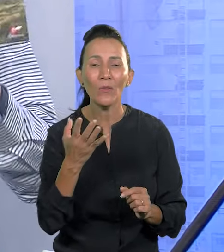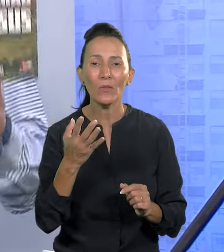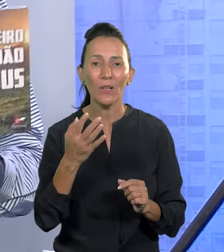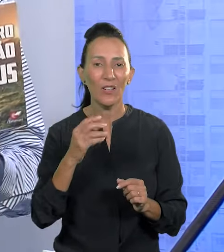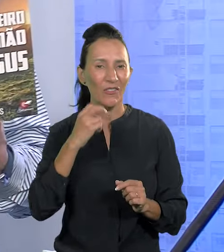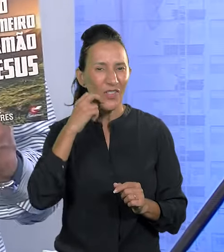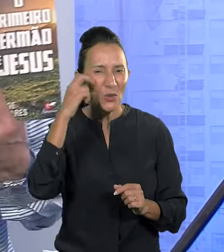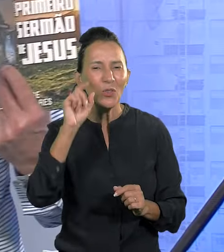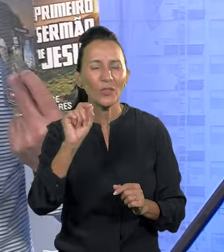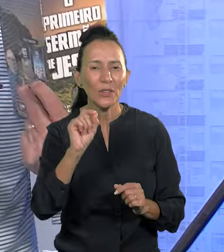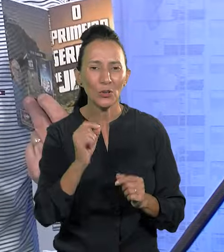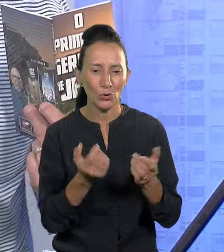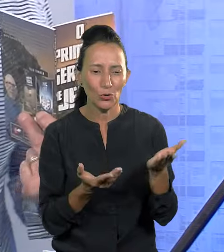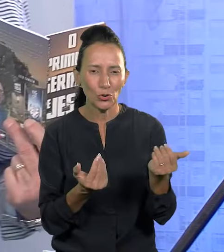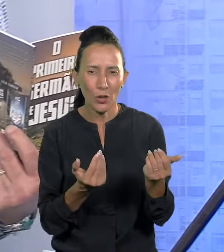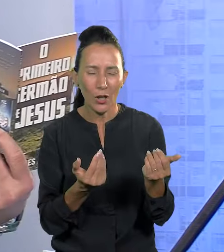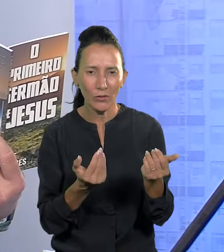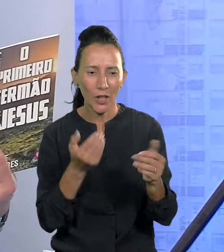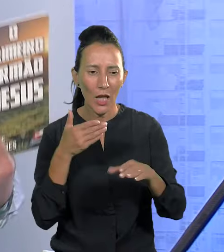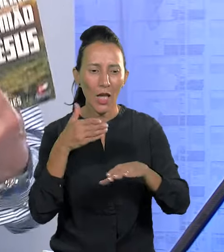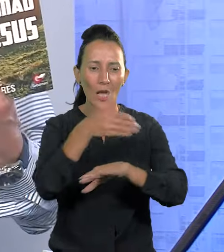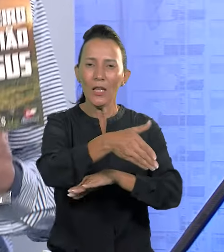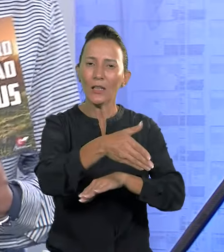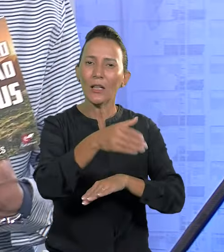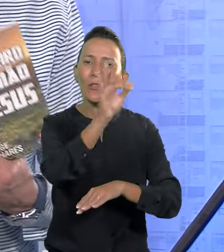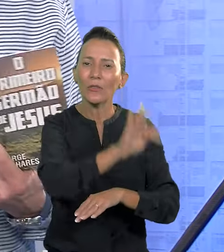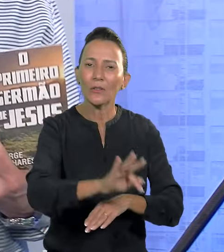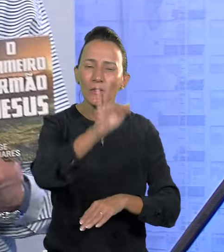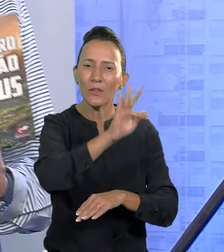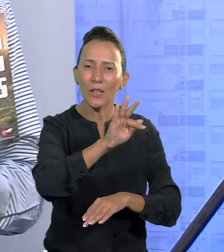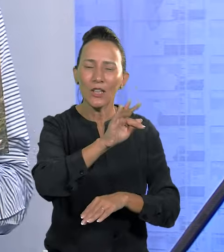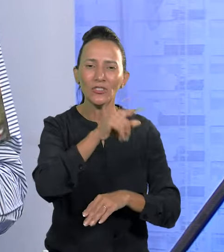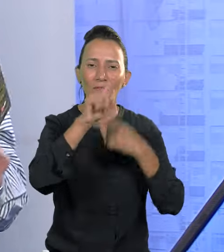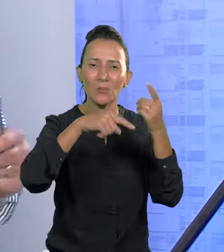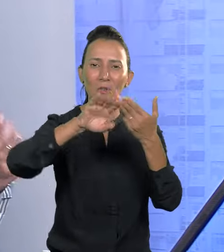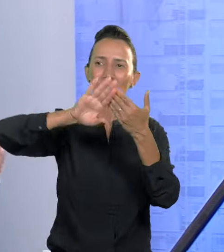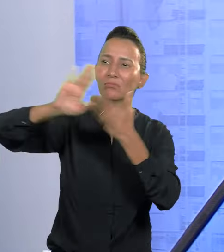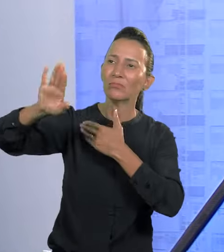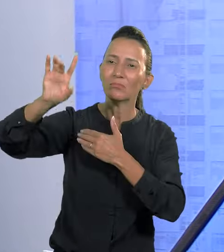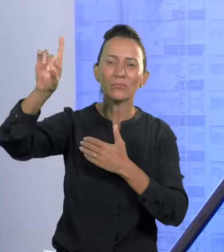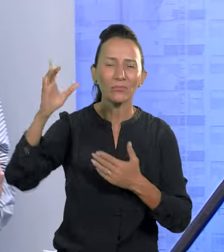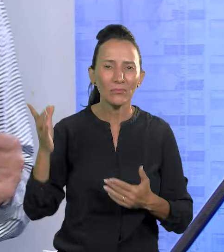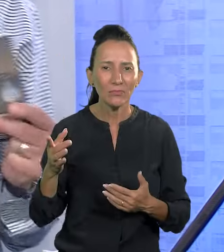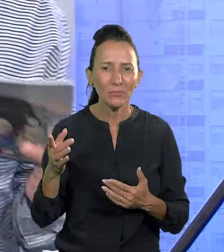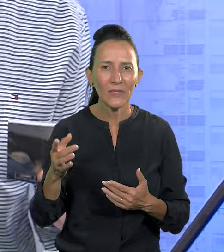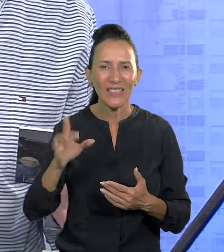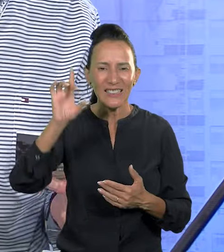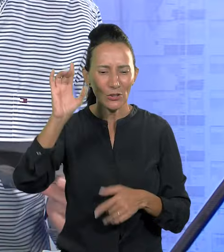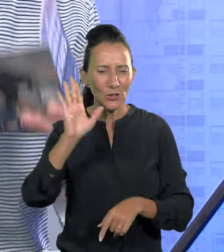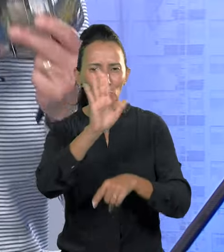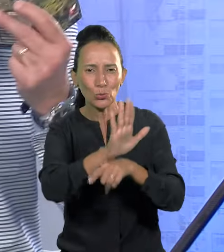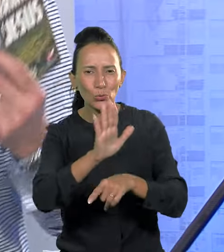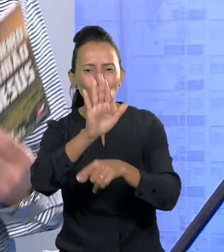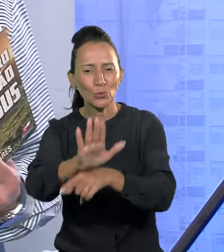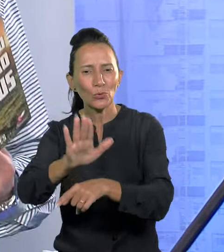uma faculdade e abandonar o Senhor. Deus tirá-lo da pobreza física, material,